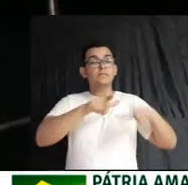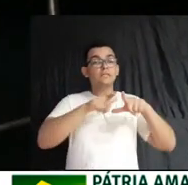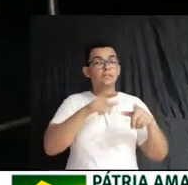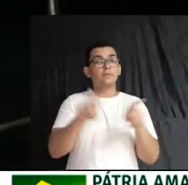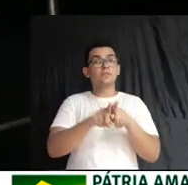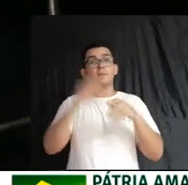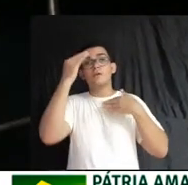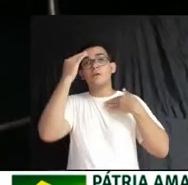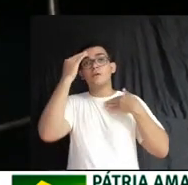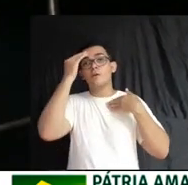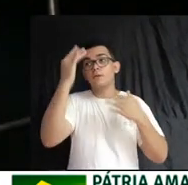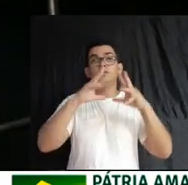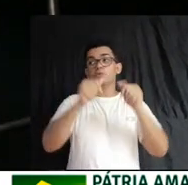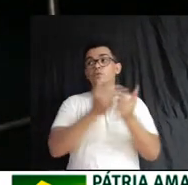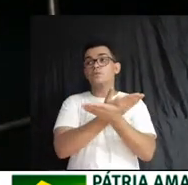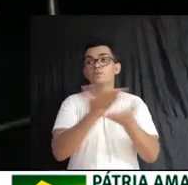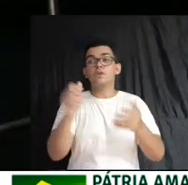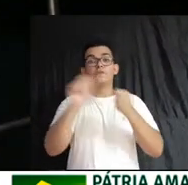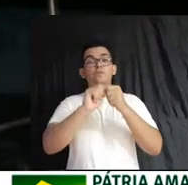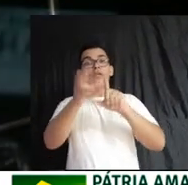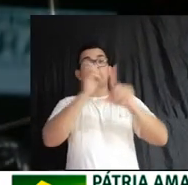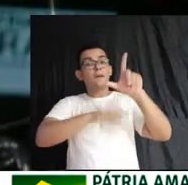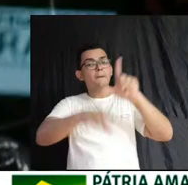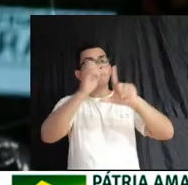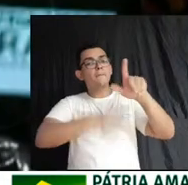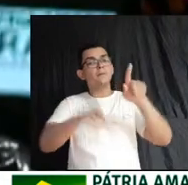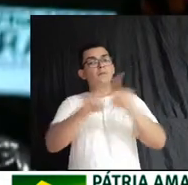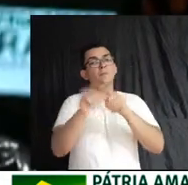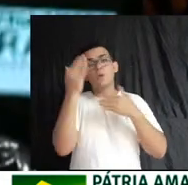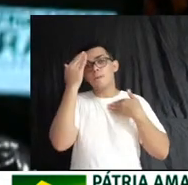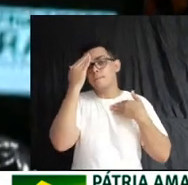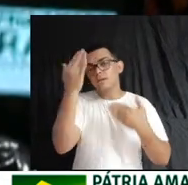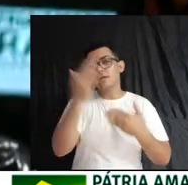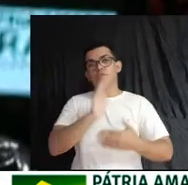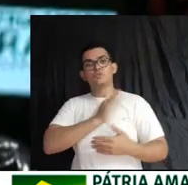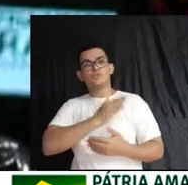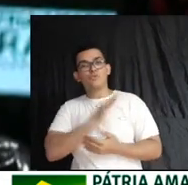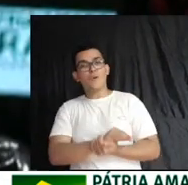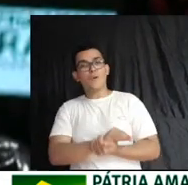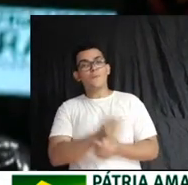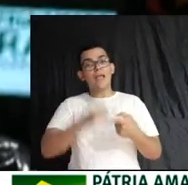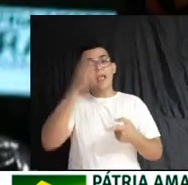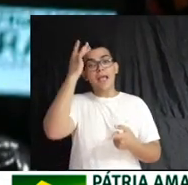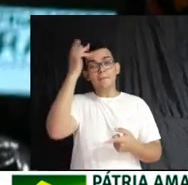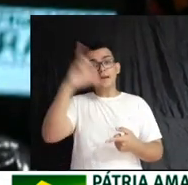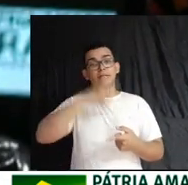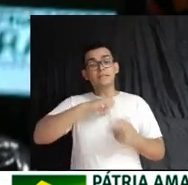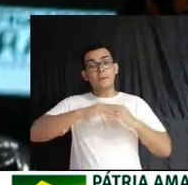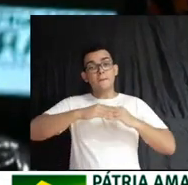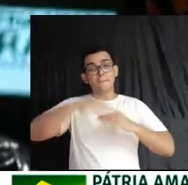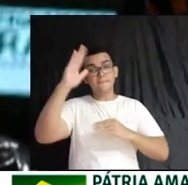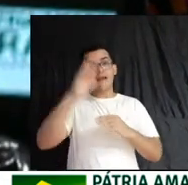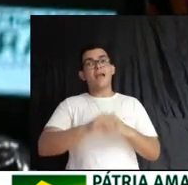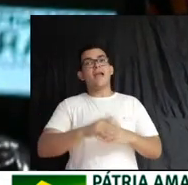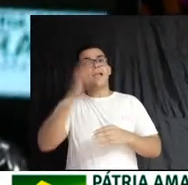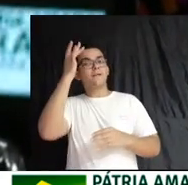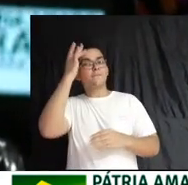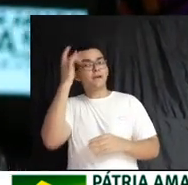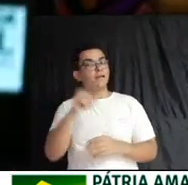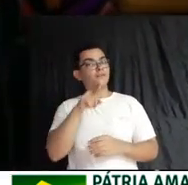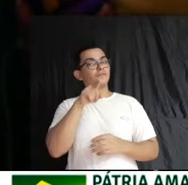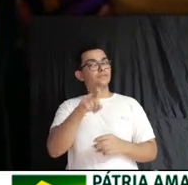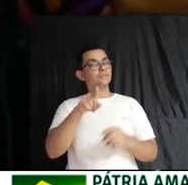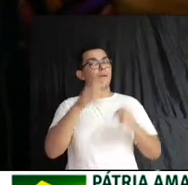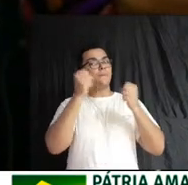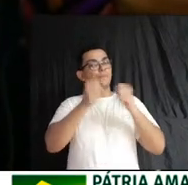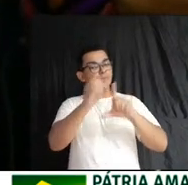a todos vocês que fizeram parte, compartilharam a live. Muito obrigada de coração. Amanhã tem mais. Por favor, compartilhe. Amanhã a gente vai estar